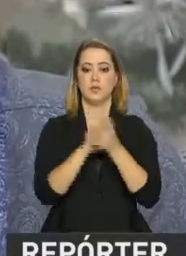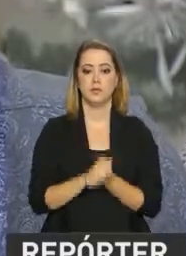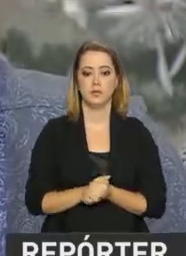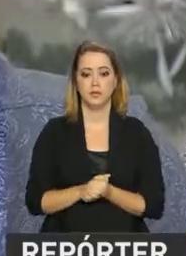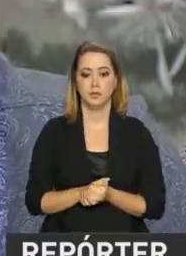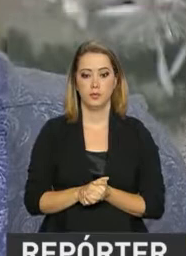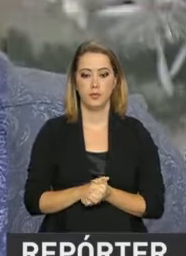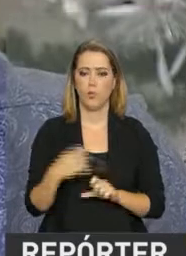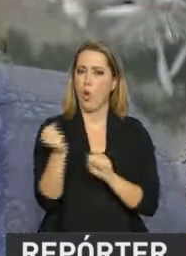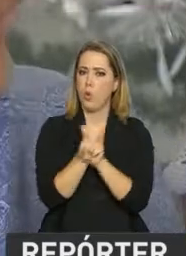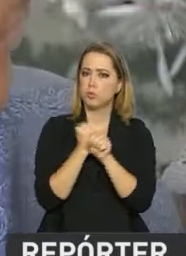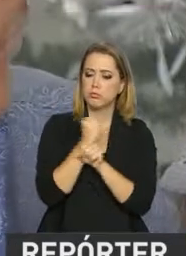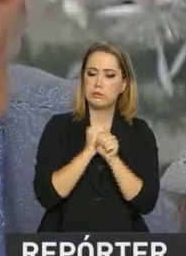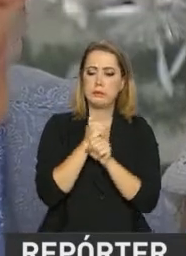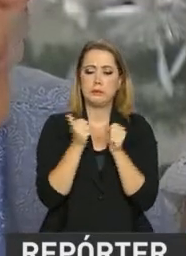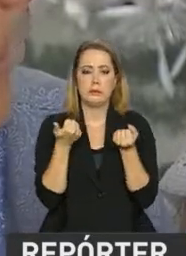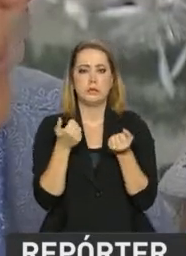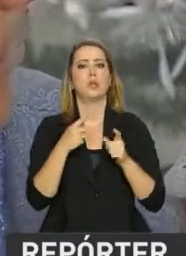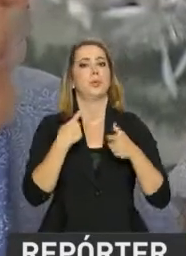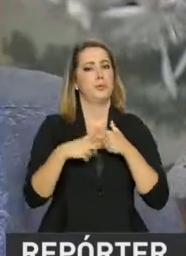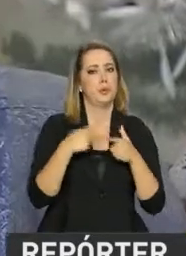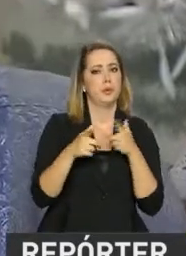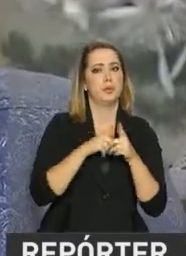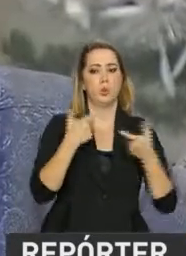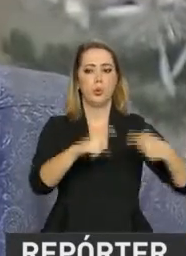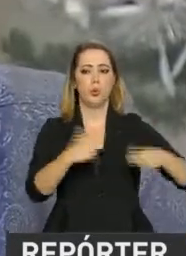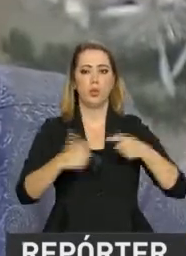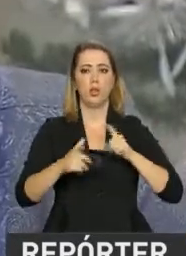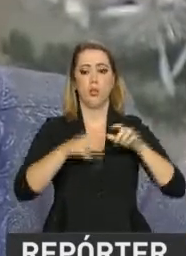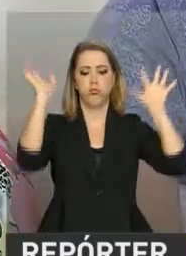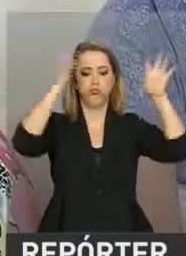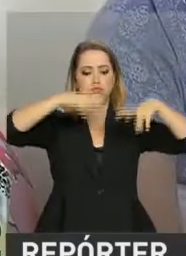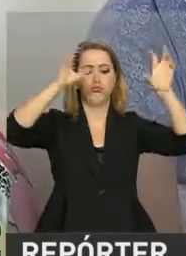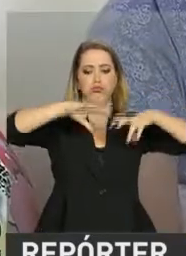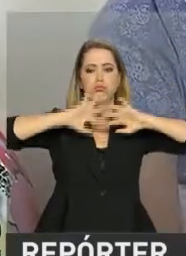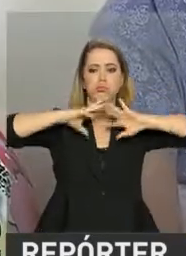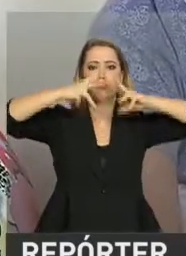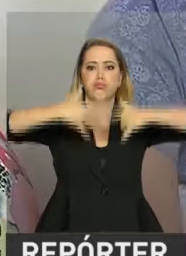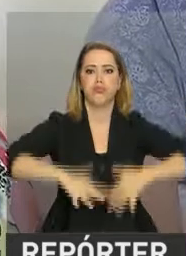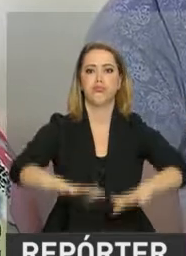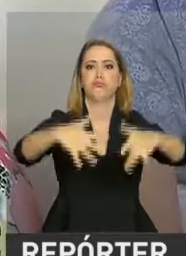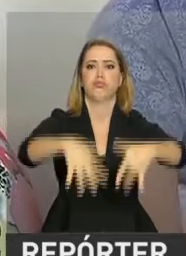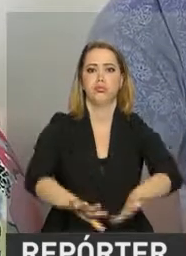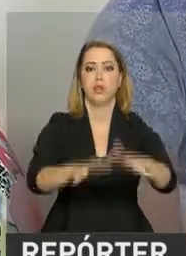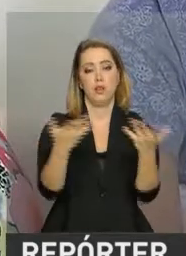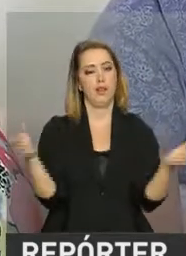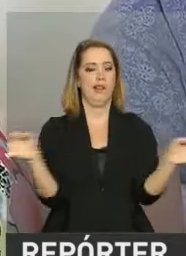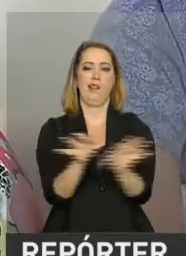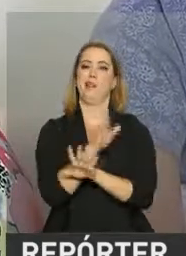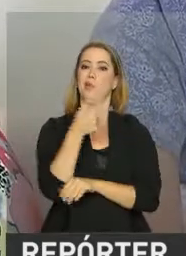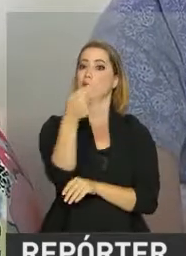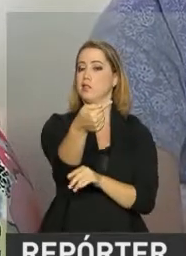os anos de aperto morando numa região que vira e mexe tem alagamento acabaram foram sete anos de espera mas